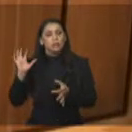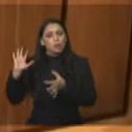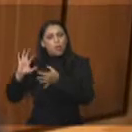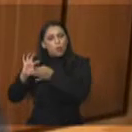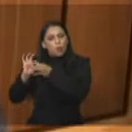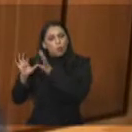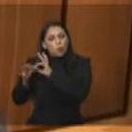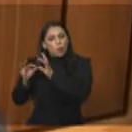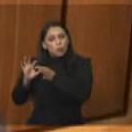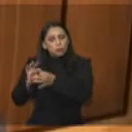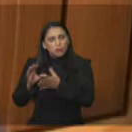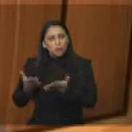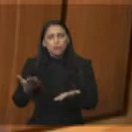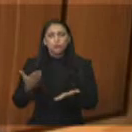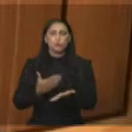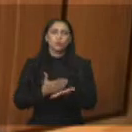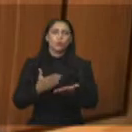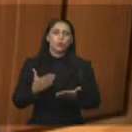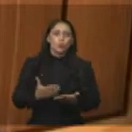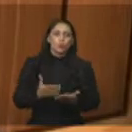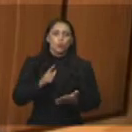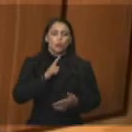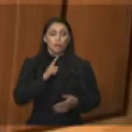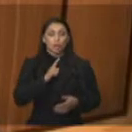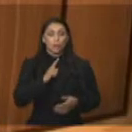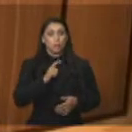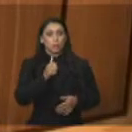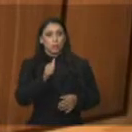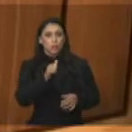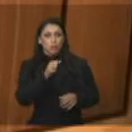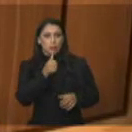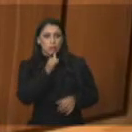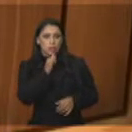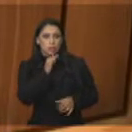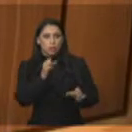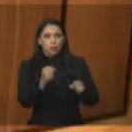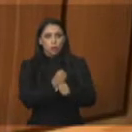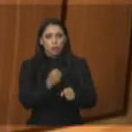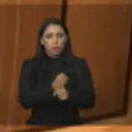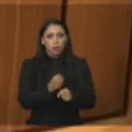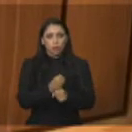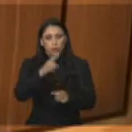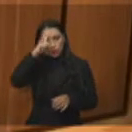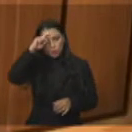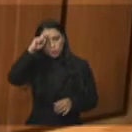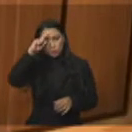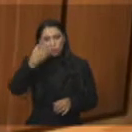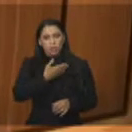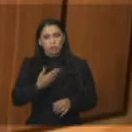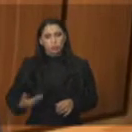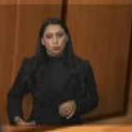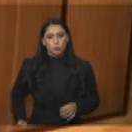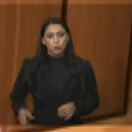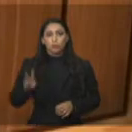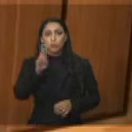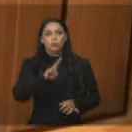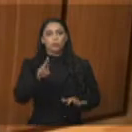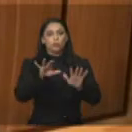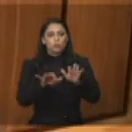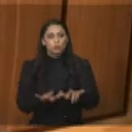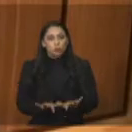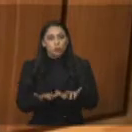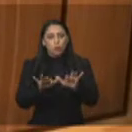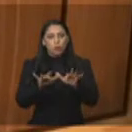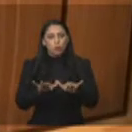da iniciativa de construção de hospitais públicos e a consequente utilização de computadores nessas repartições para um